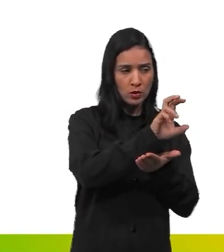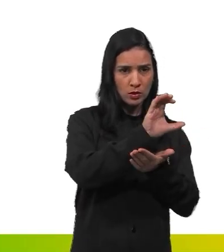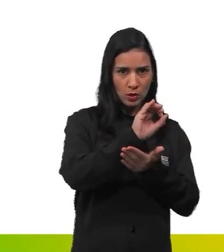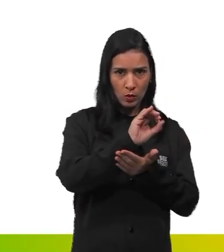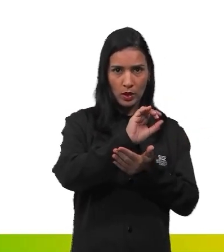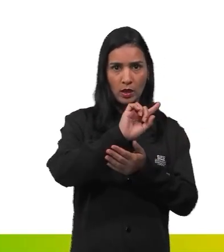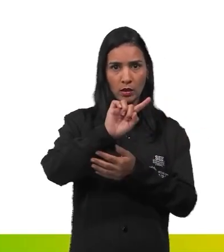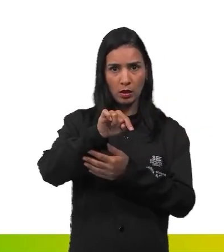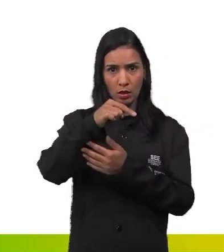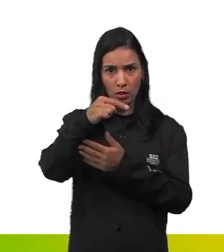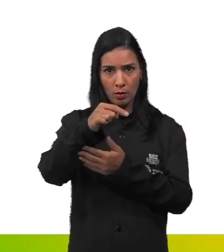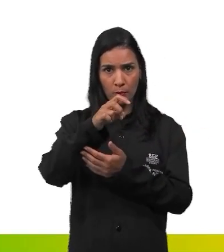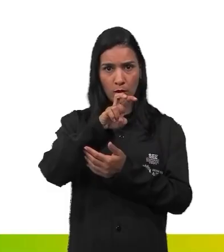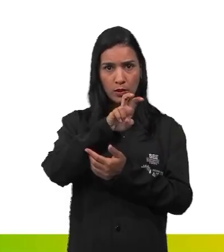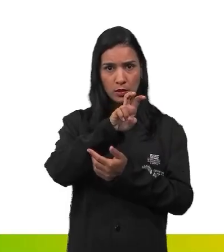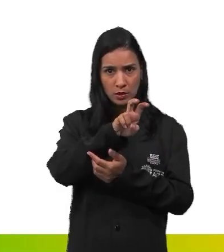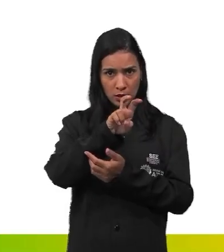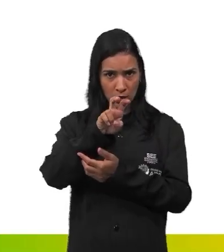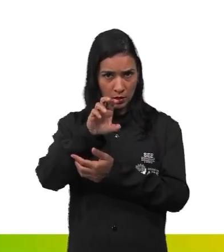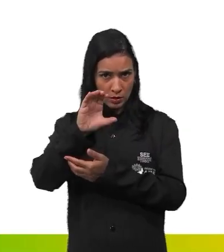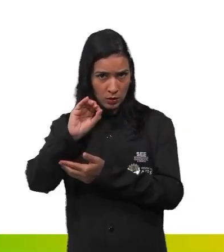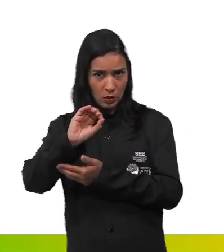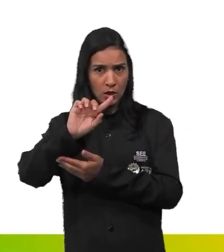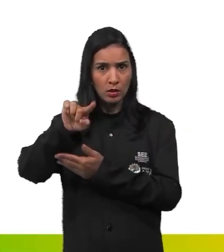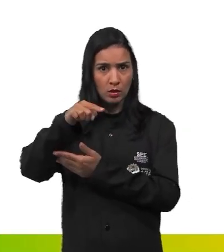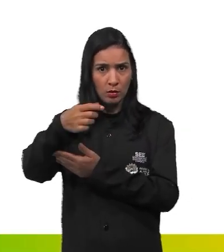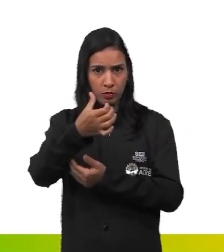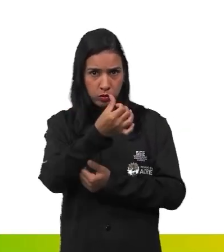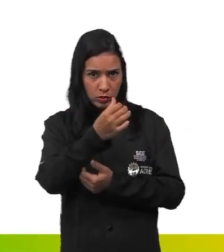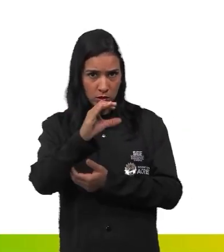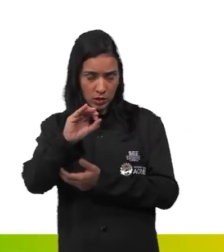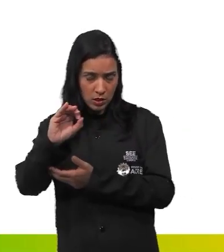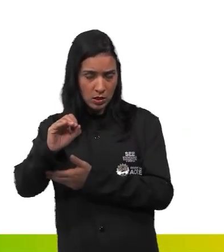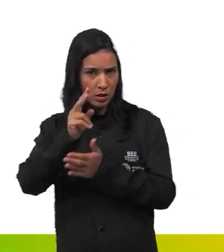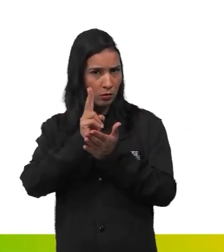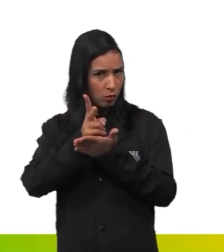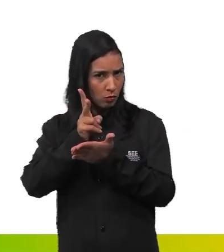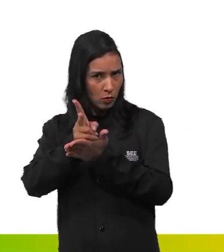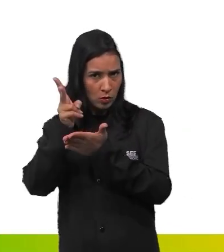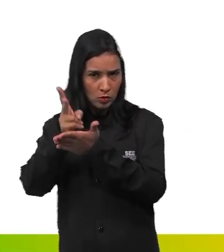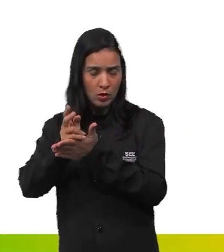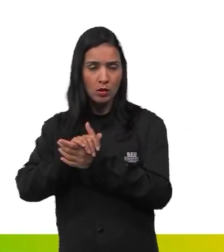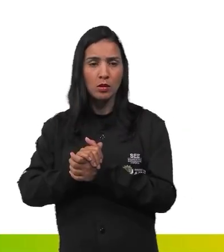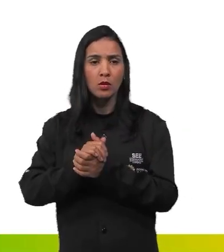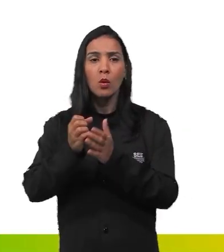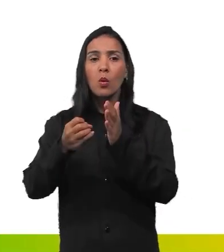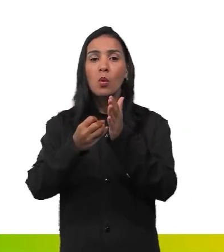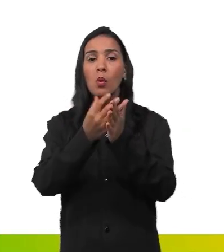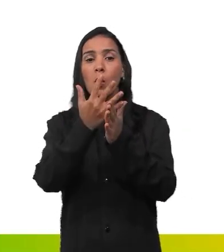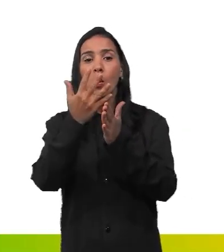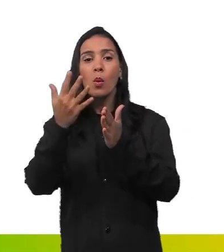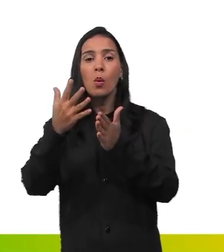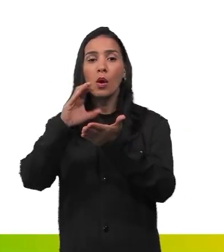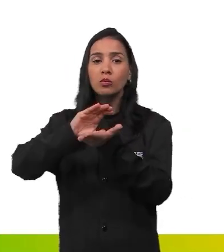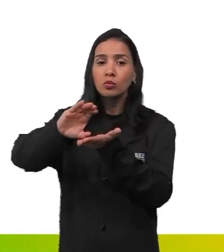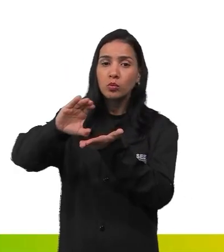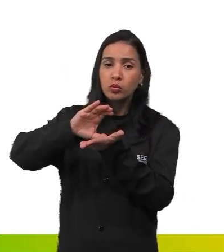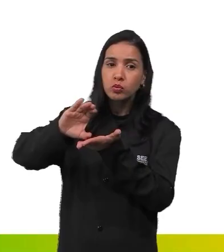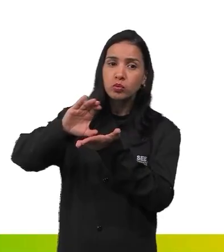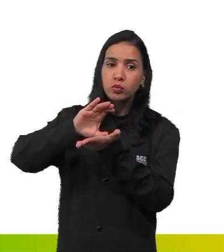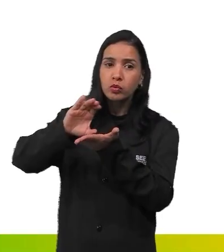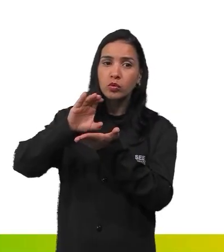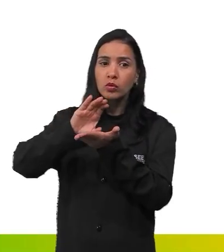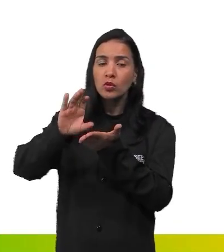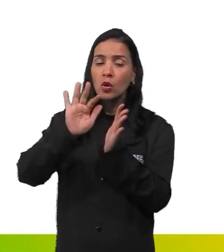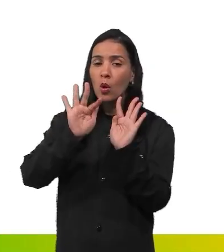550, no terceiro 600 e assim por diante. Qual será o total de dinheiro aportado por Joana